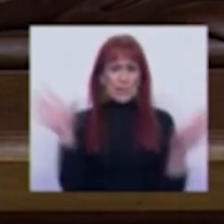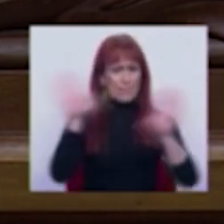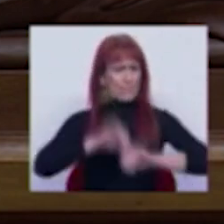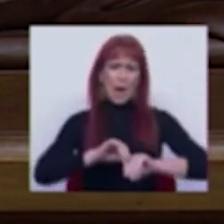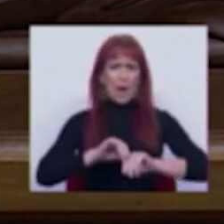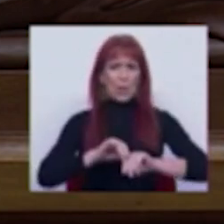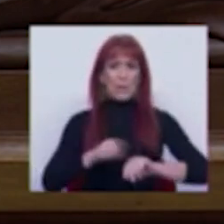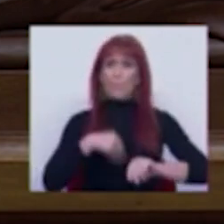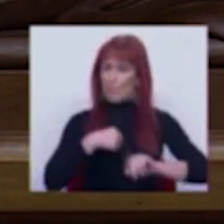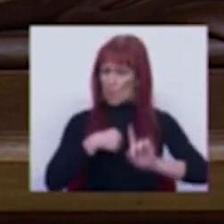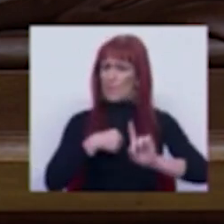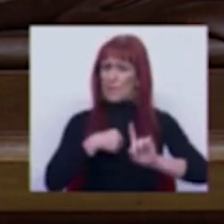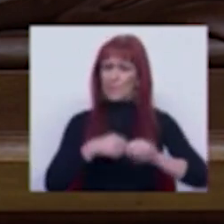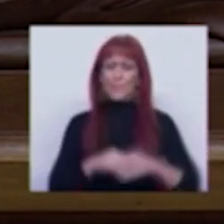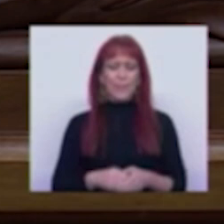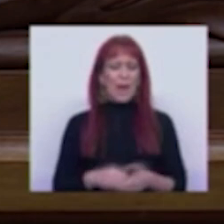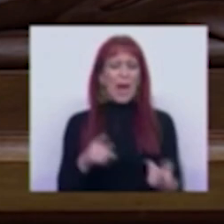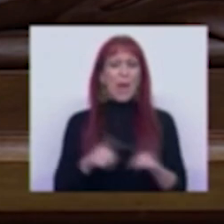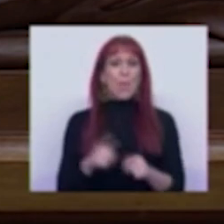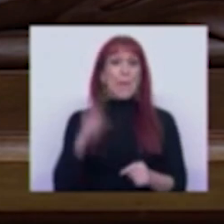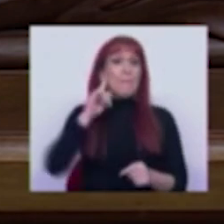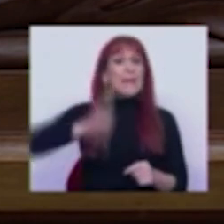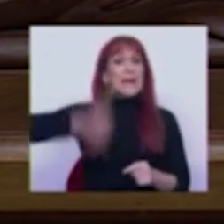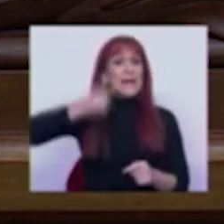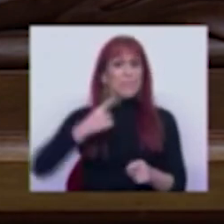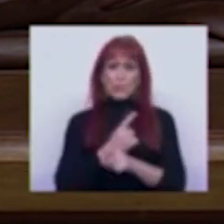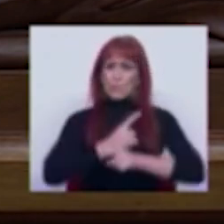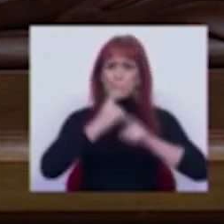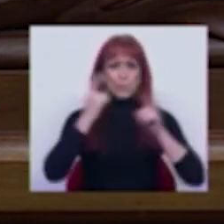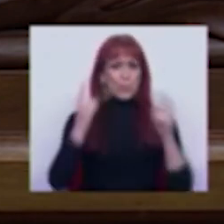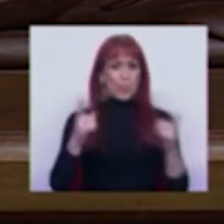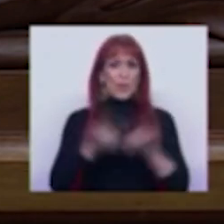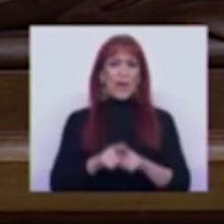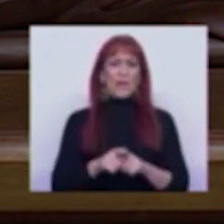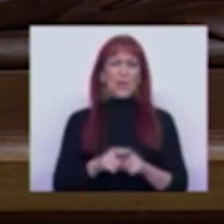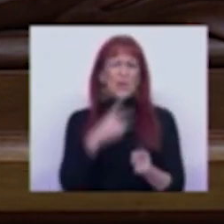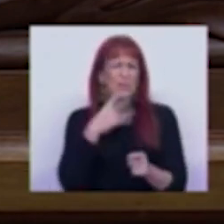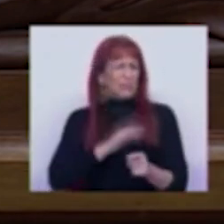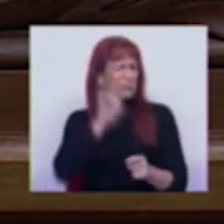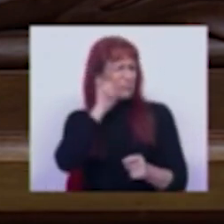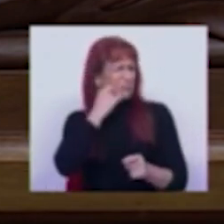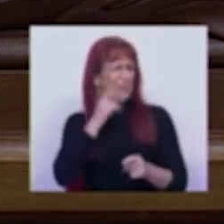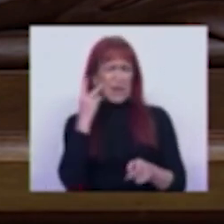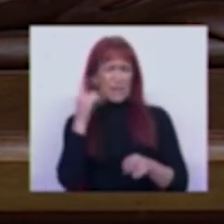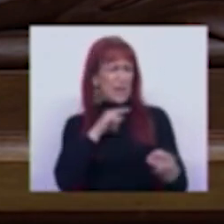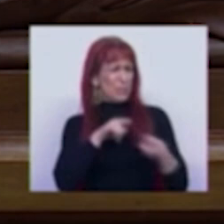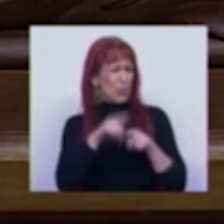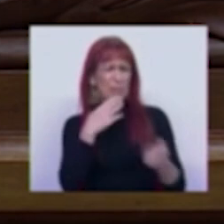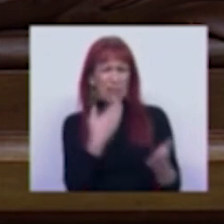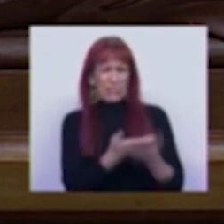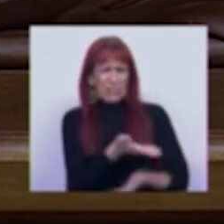mais preocupante. Ela é uma das principais razões para o descrédito em que a vida pública tem